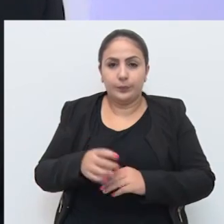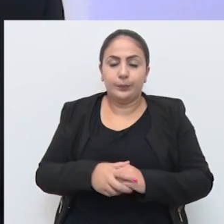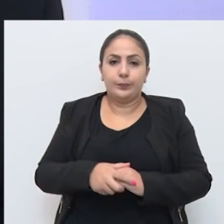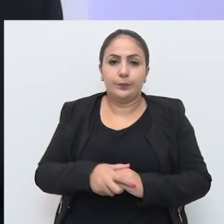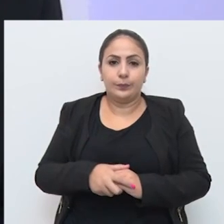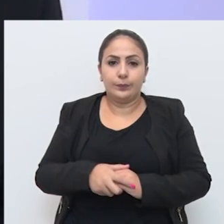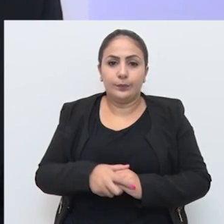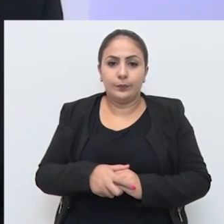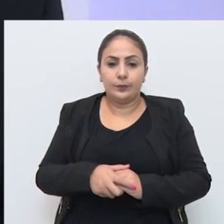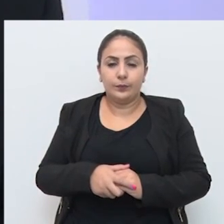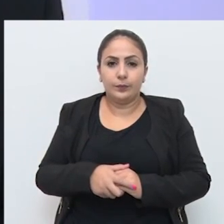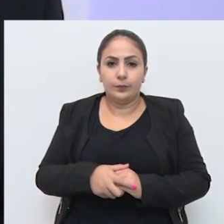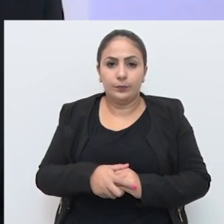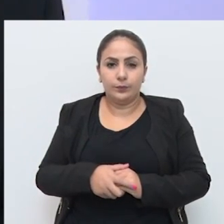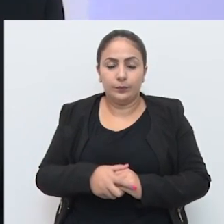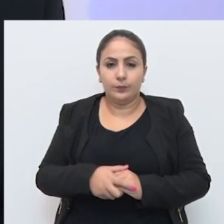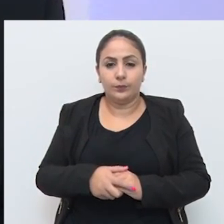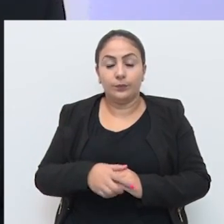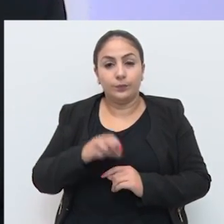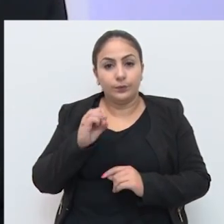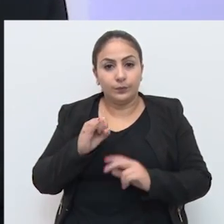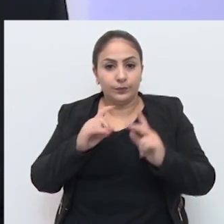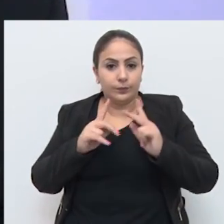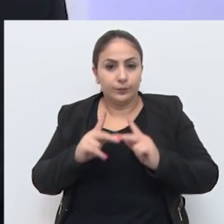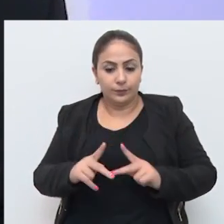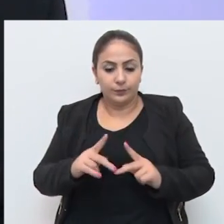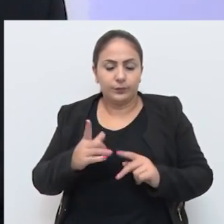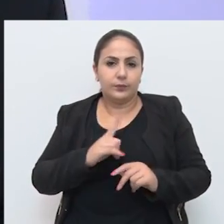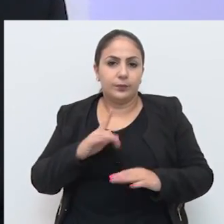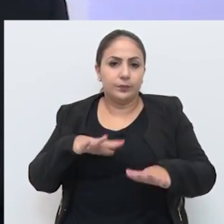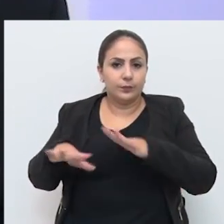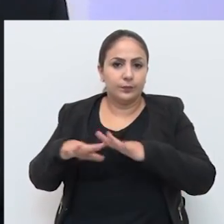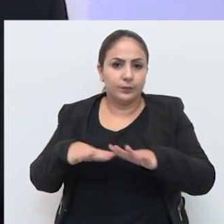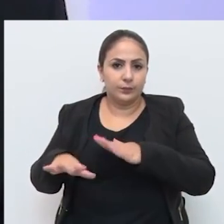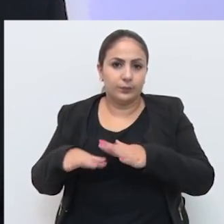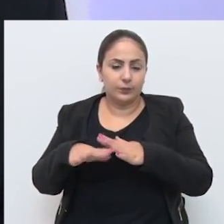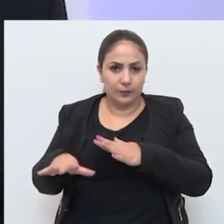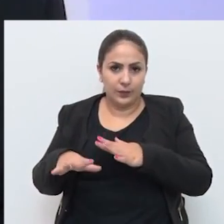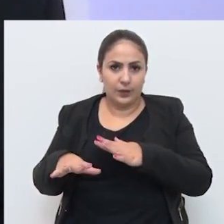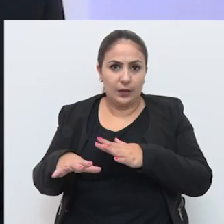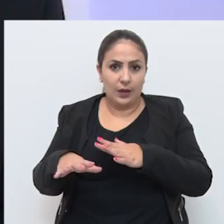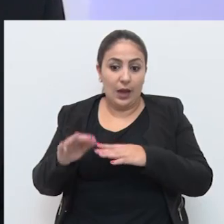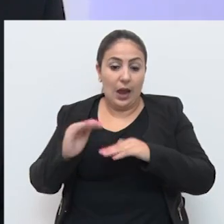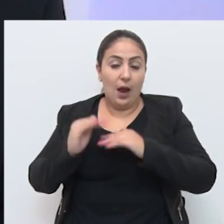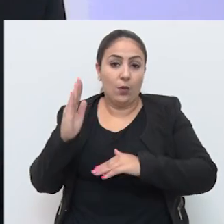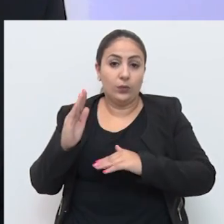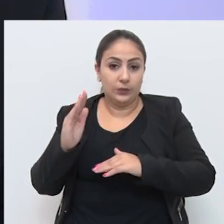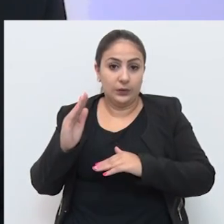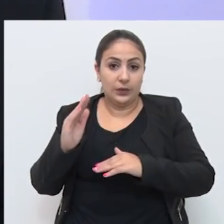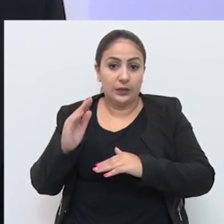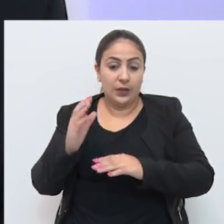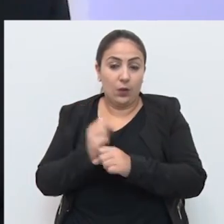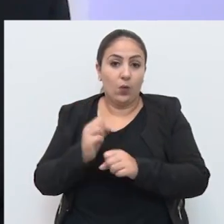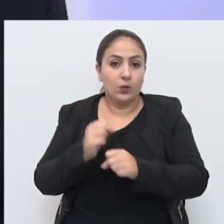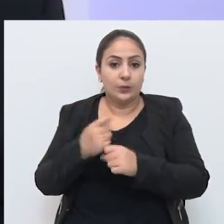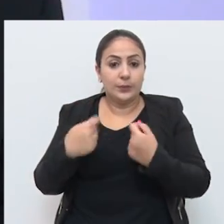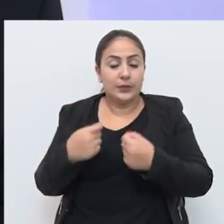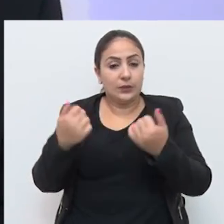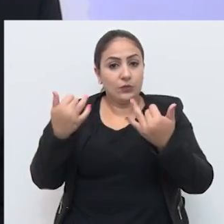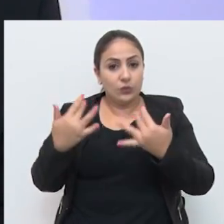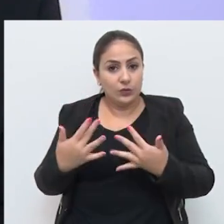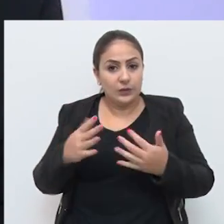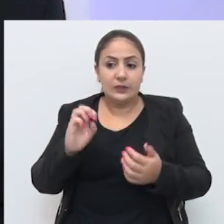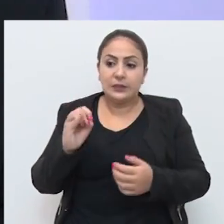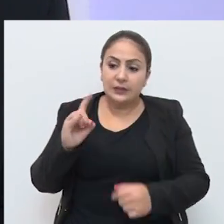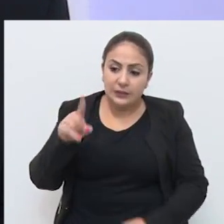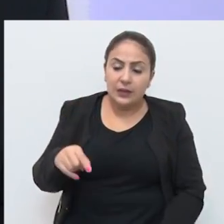certo? Em princípio, se o contribuinte tem uma movimentação bancária alta na conta dele, ele tem que ter um motivo para justificar